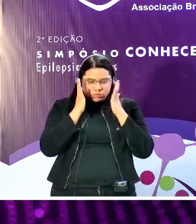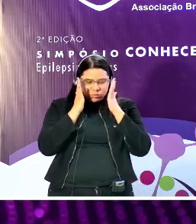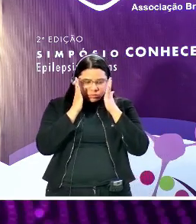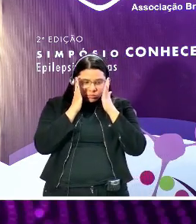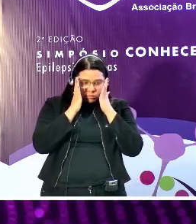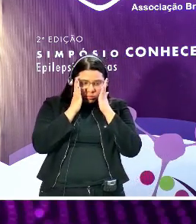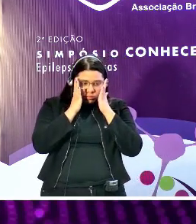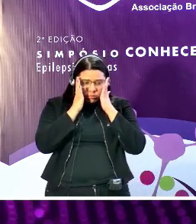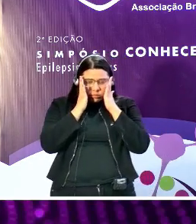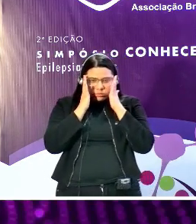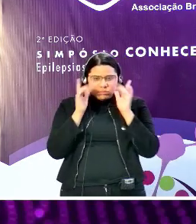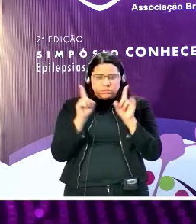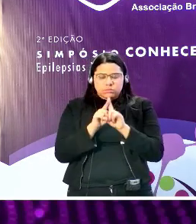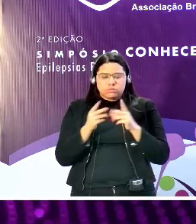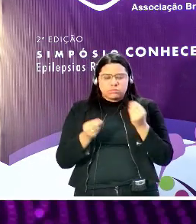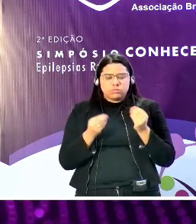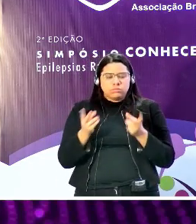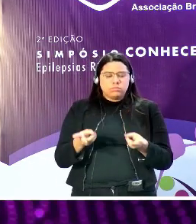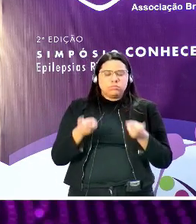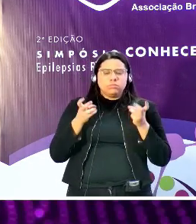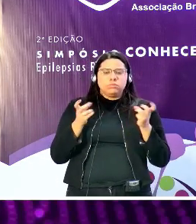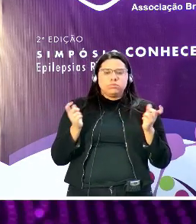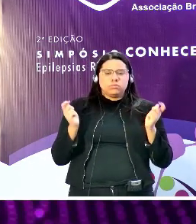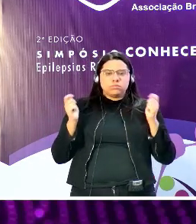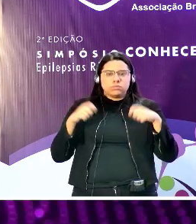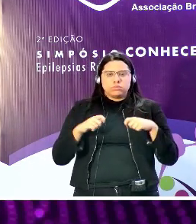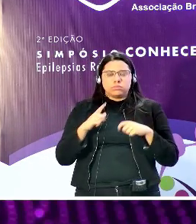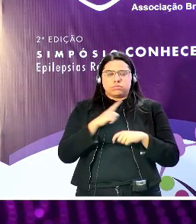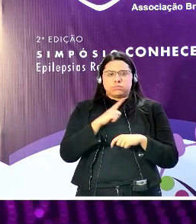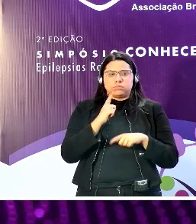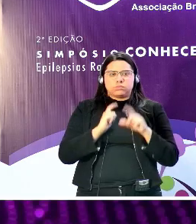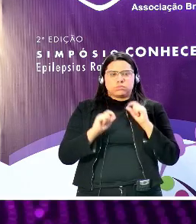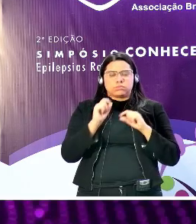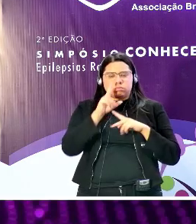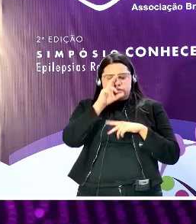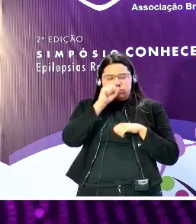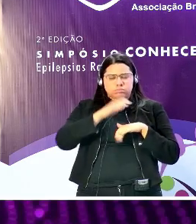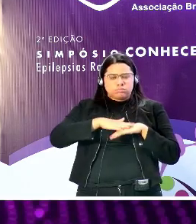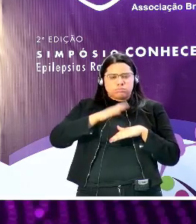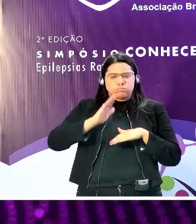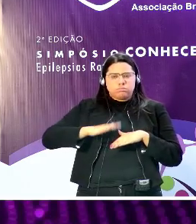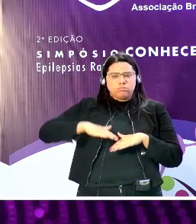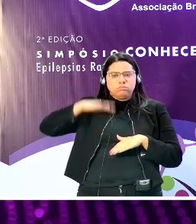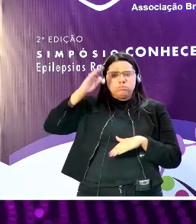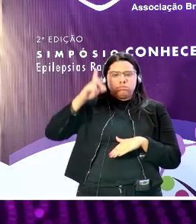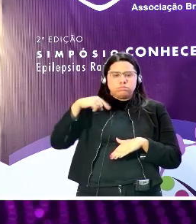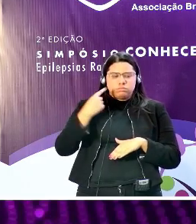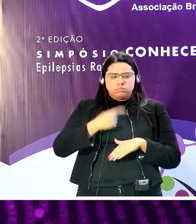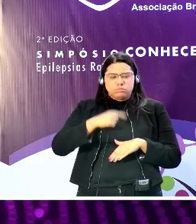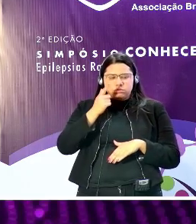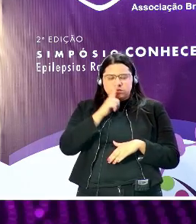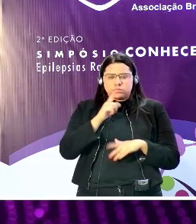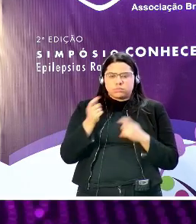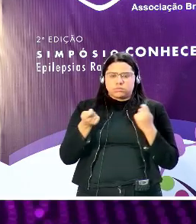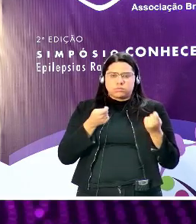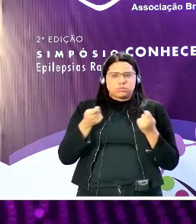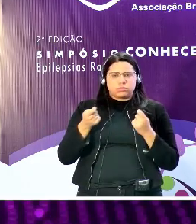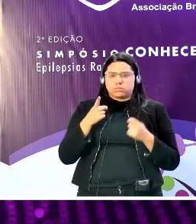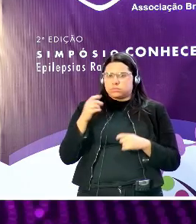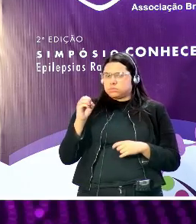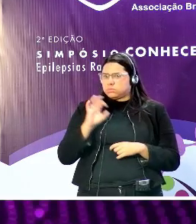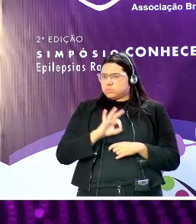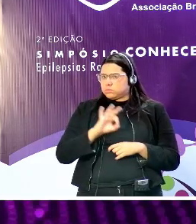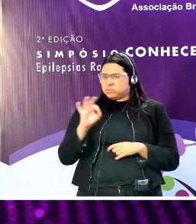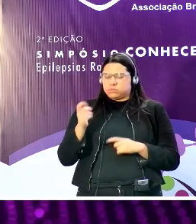a perspectiva de potencial, que tem uma potência muito mais alta. E a gente conseguiu controle total